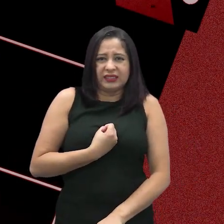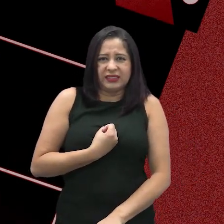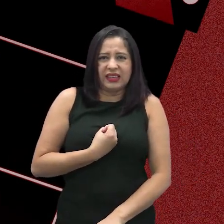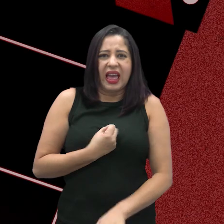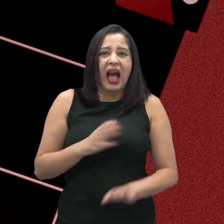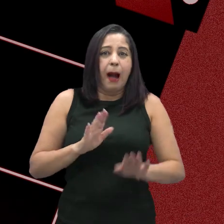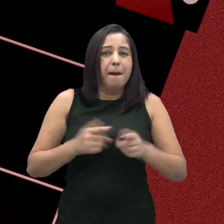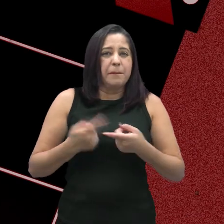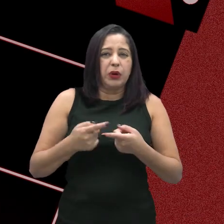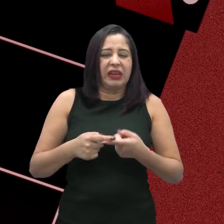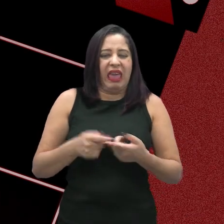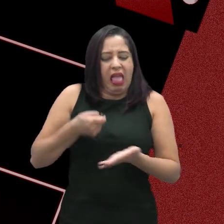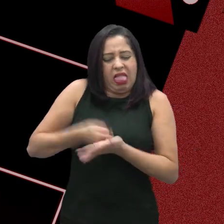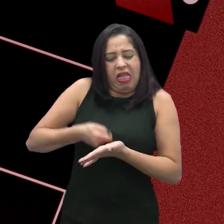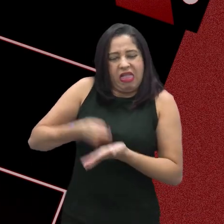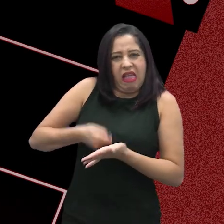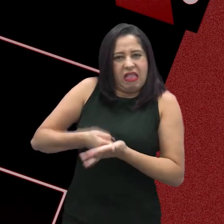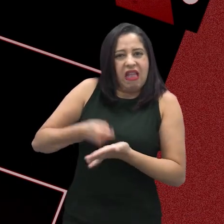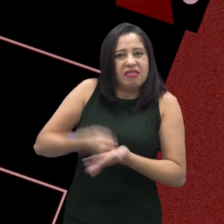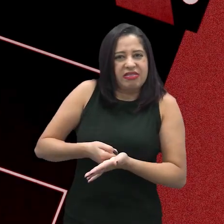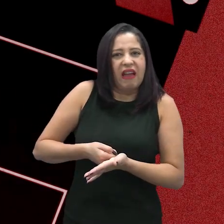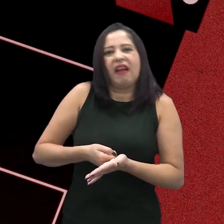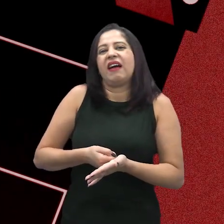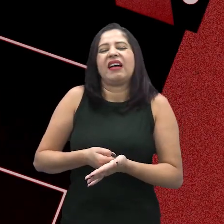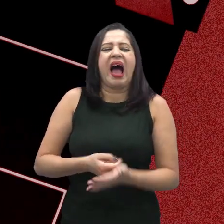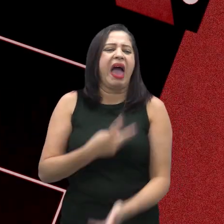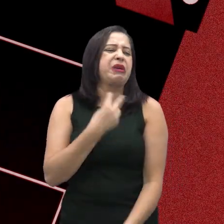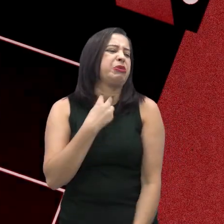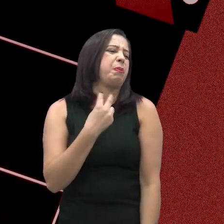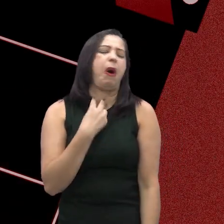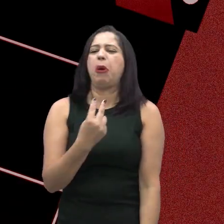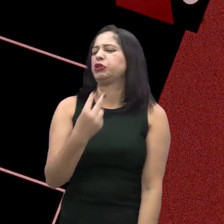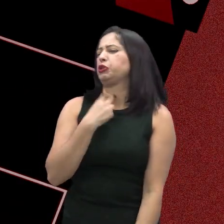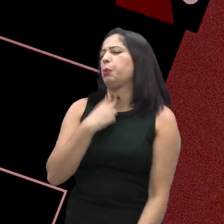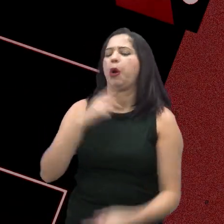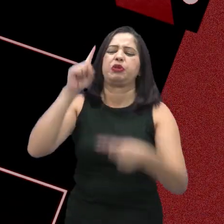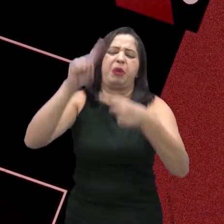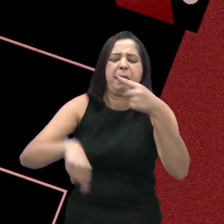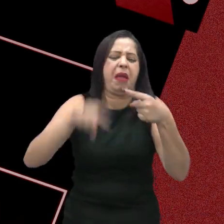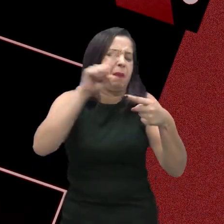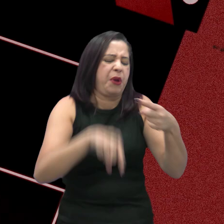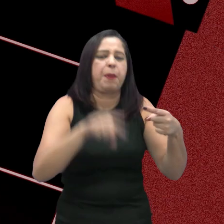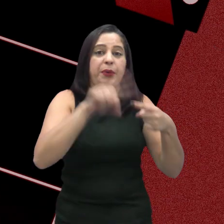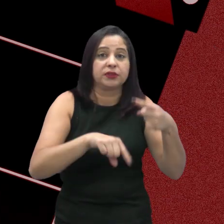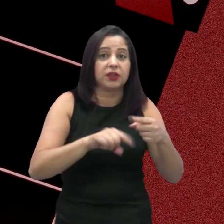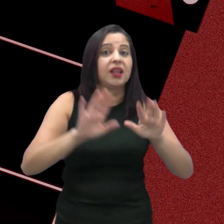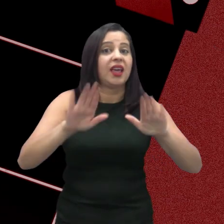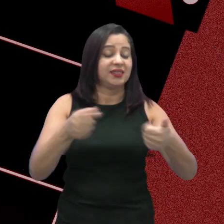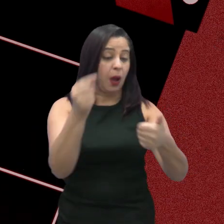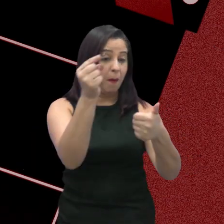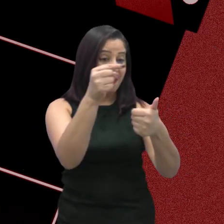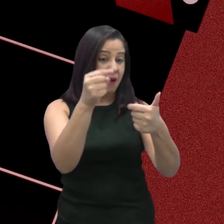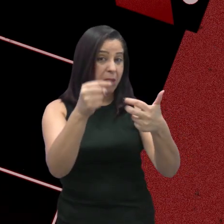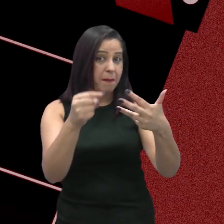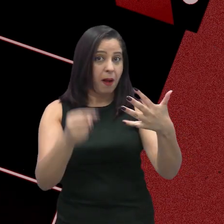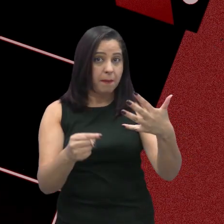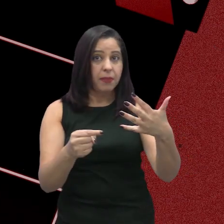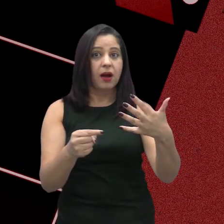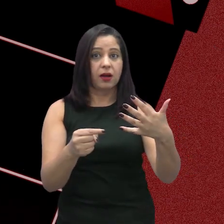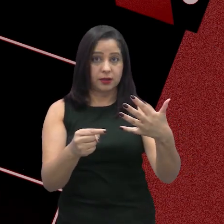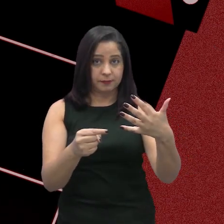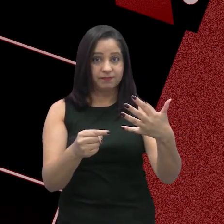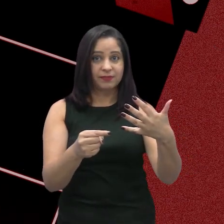muito restritiva, severa, de que não pode nada porque é errado. E todos esses pontos que eu mencionei são muito